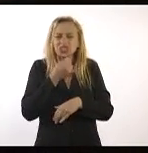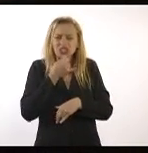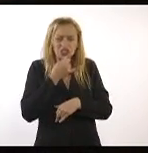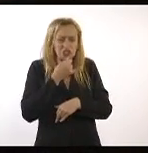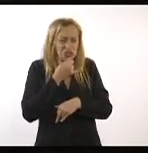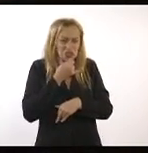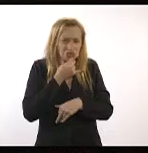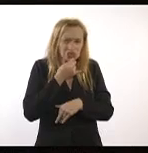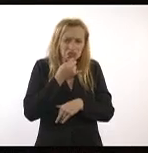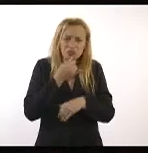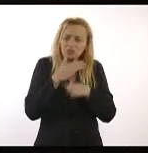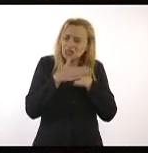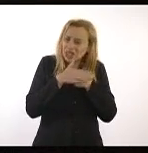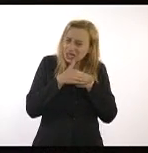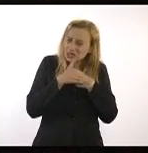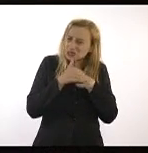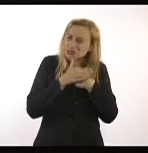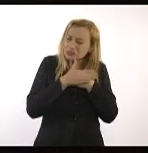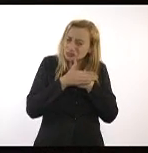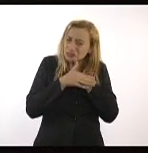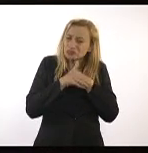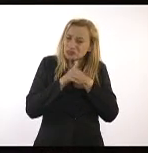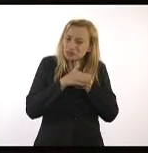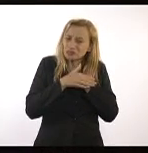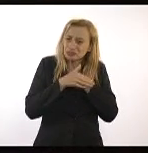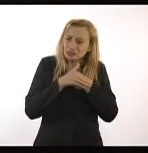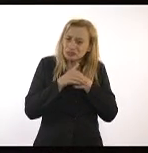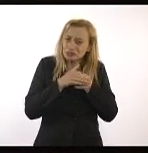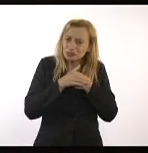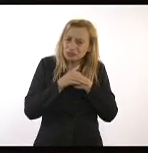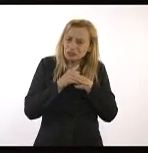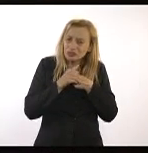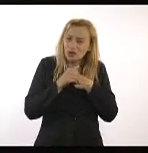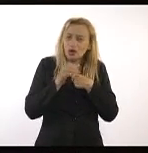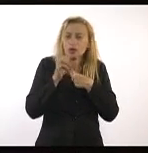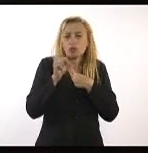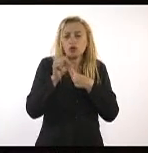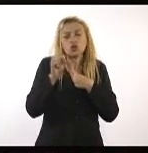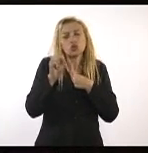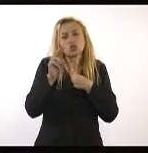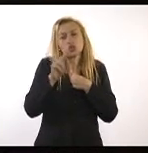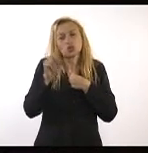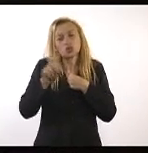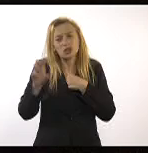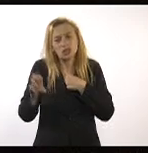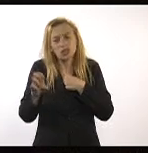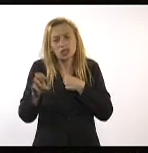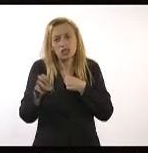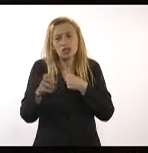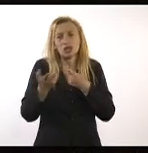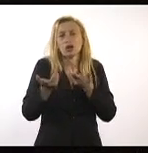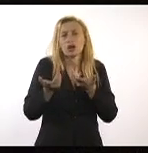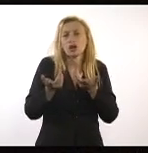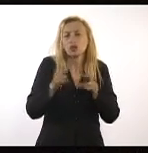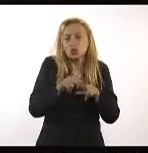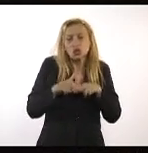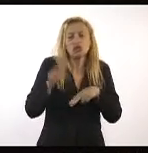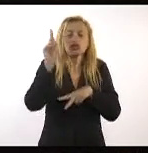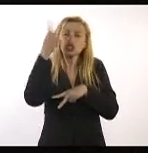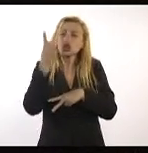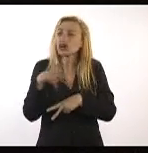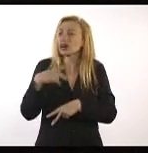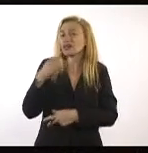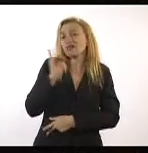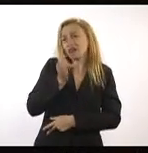até carinho oi susi por conta da história que estava sendo